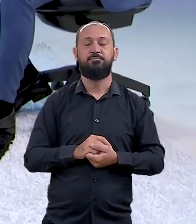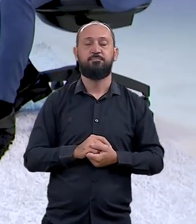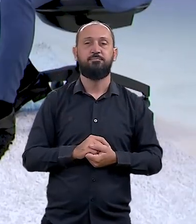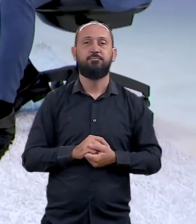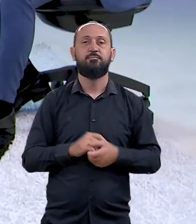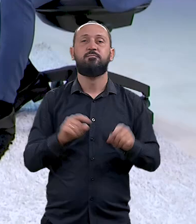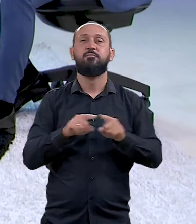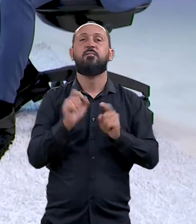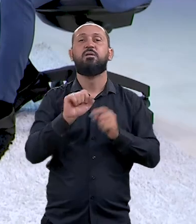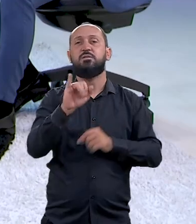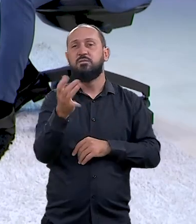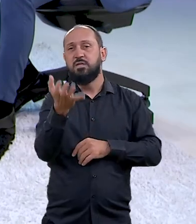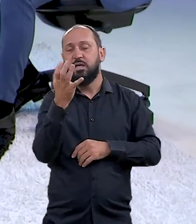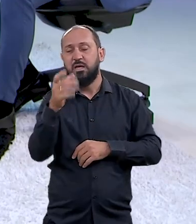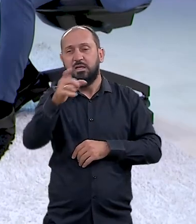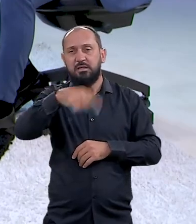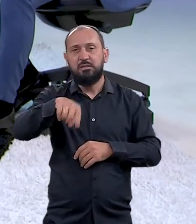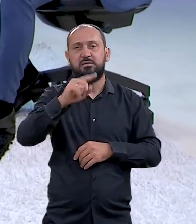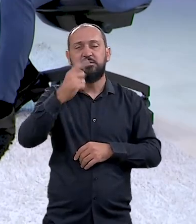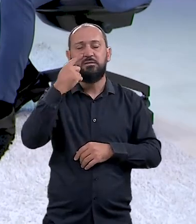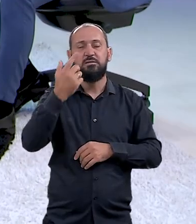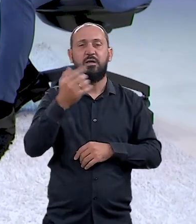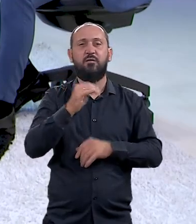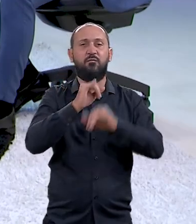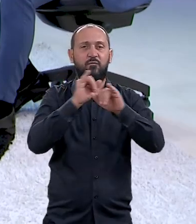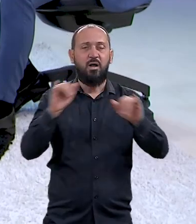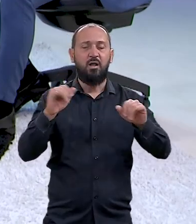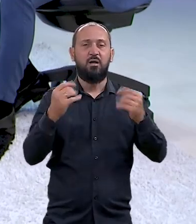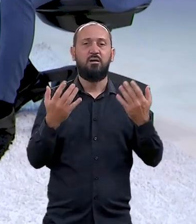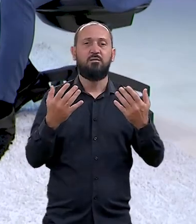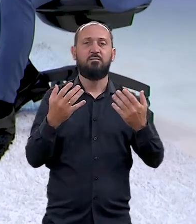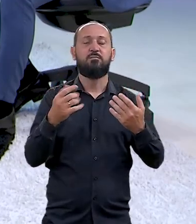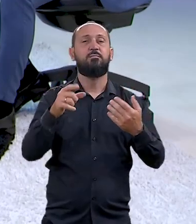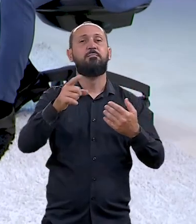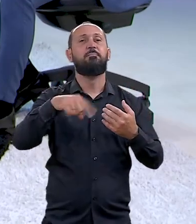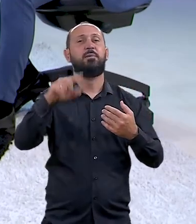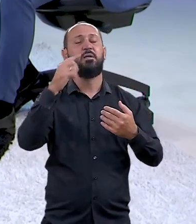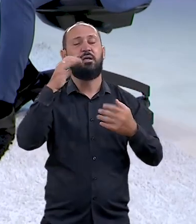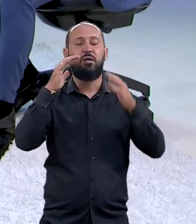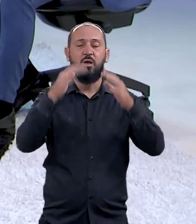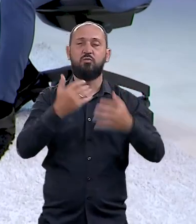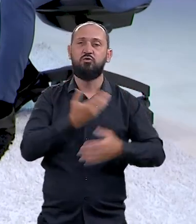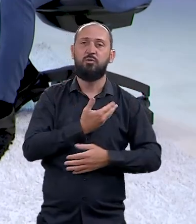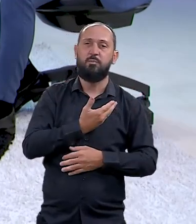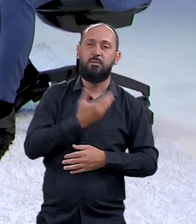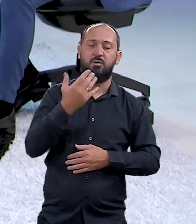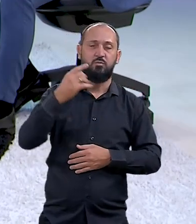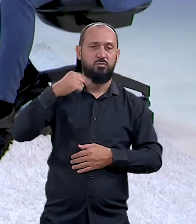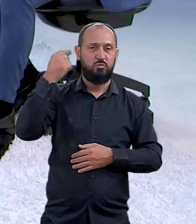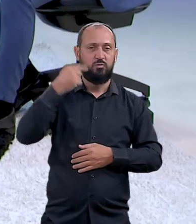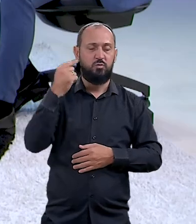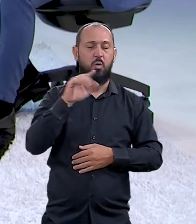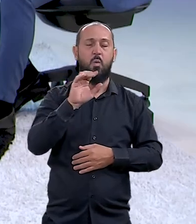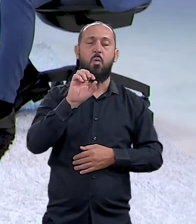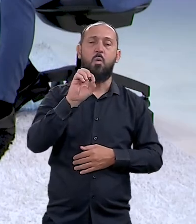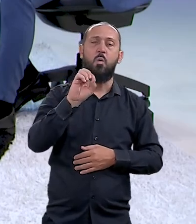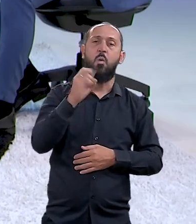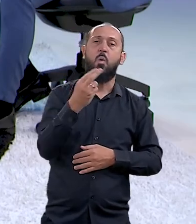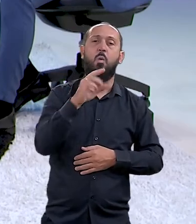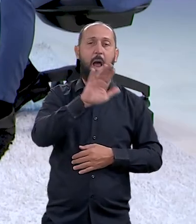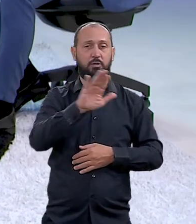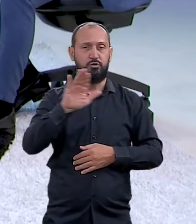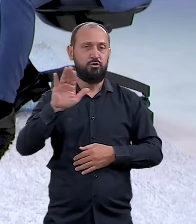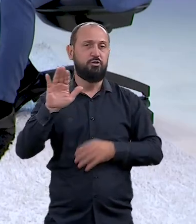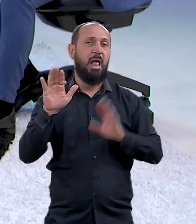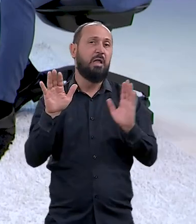uma última palavra aí para os seus colegas advogados ou para os candidatos, o que a gente pode esperar ainda